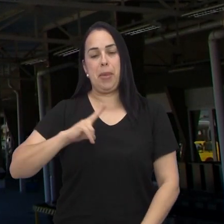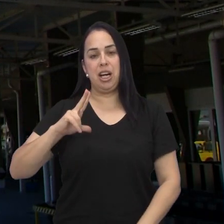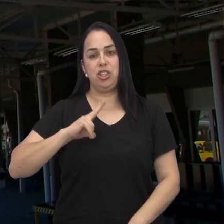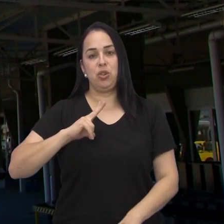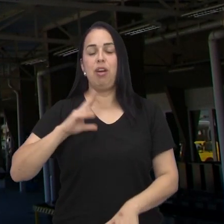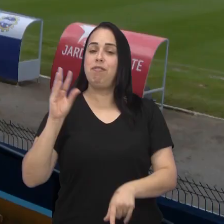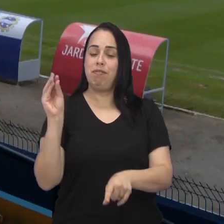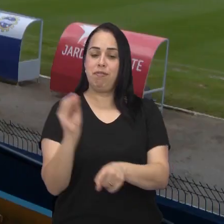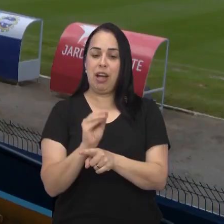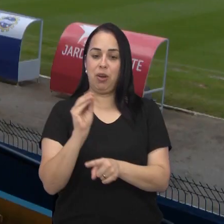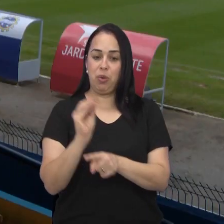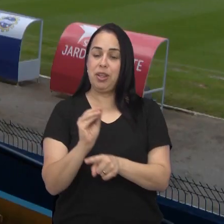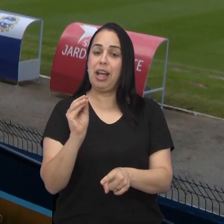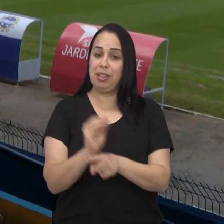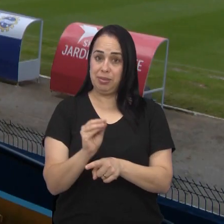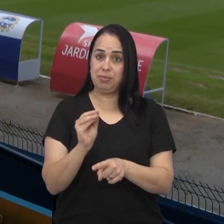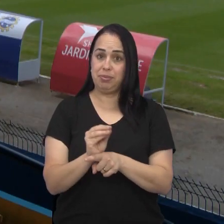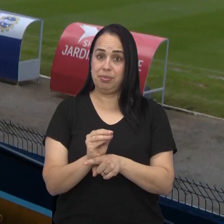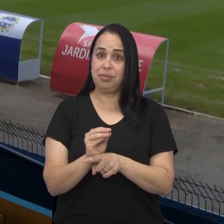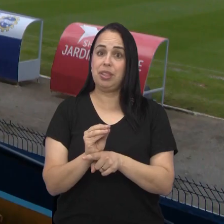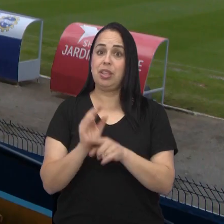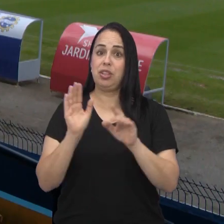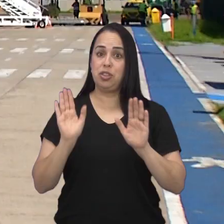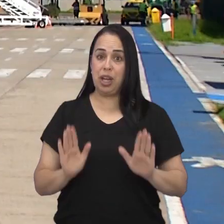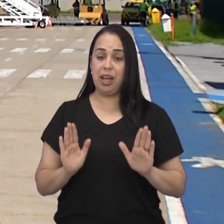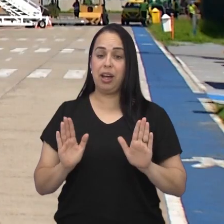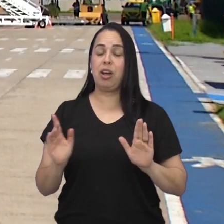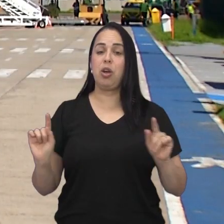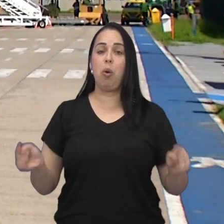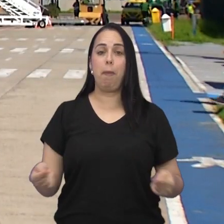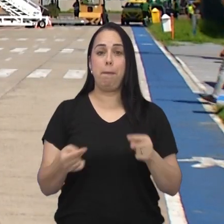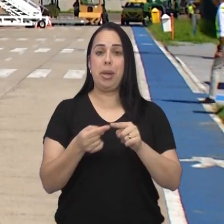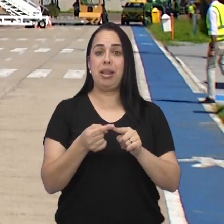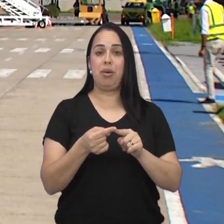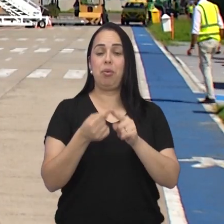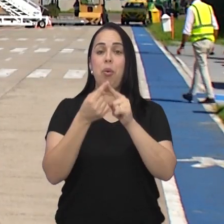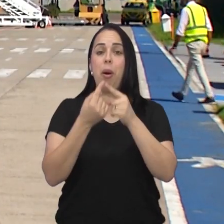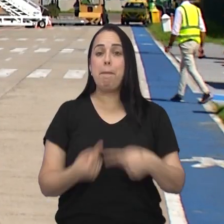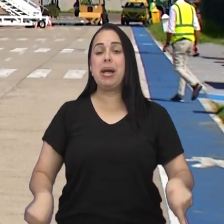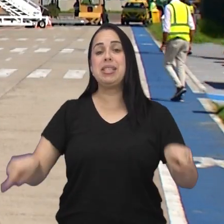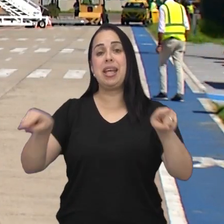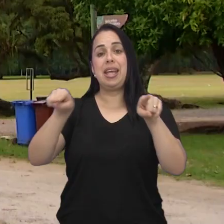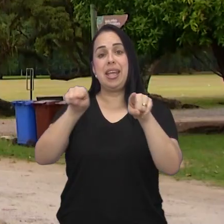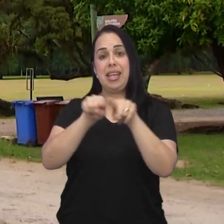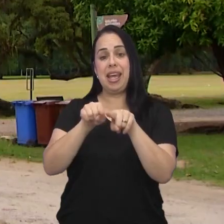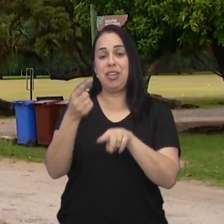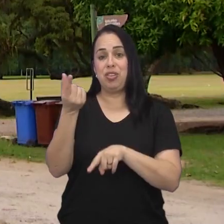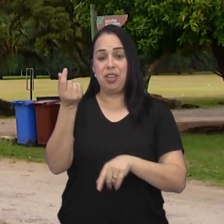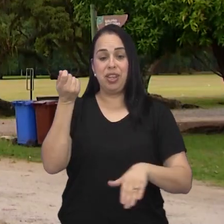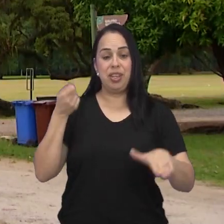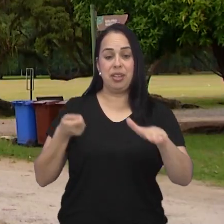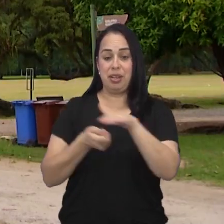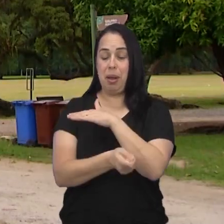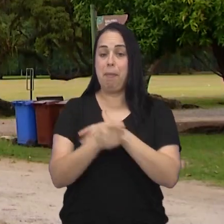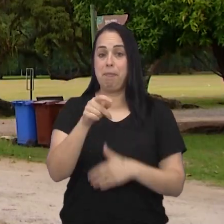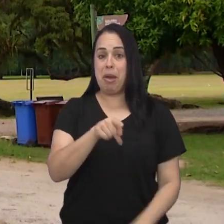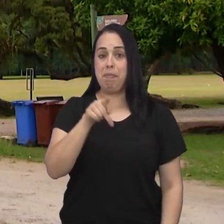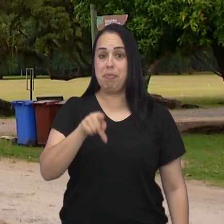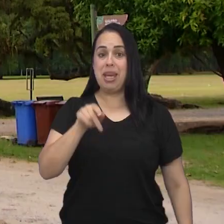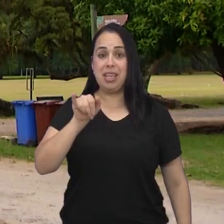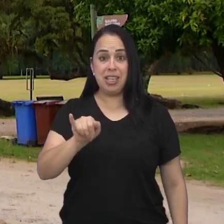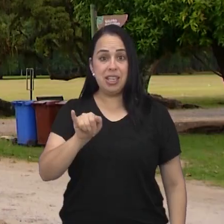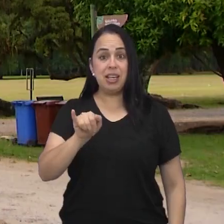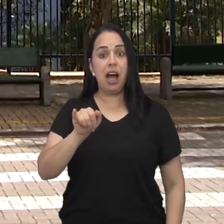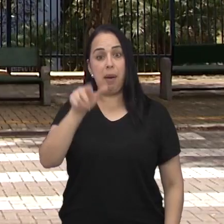Ernesto Stumpf. Todas essas iniciativas estão previstas no Programa de Parcerias de Investimentos, o